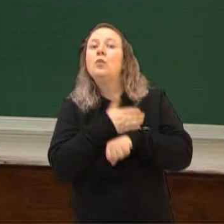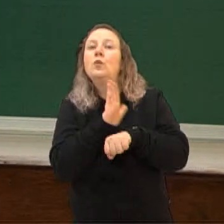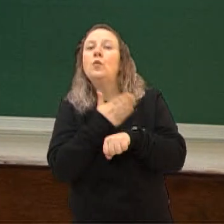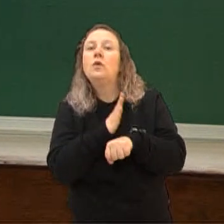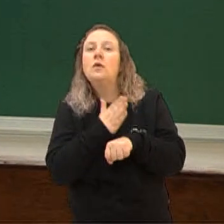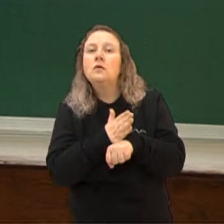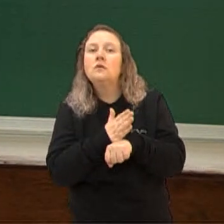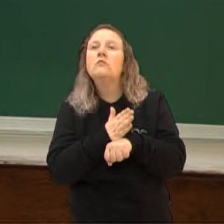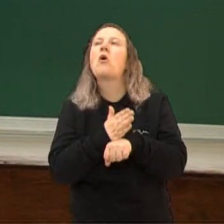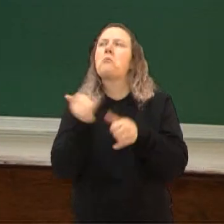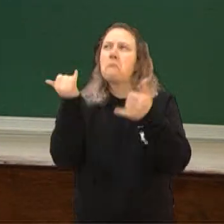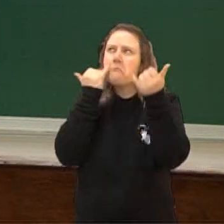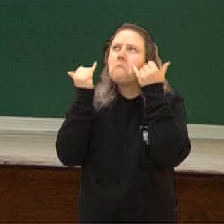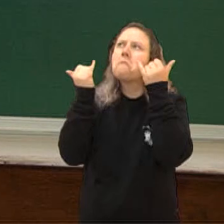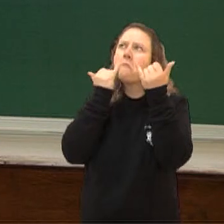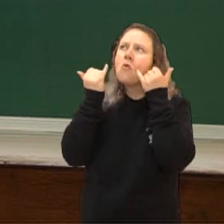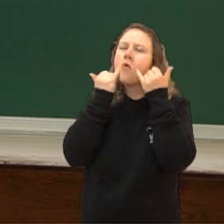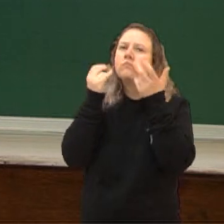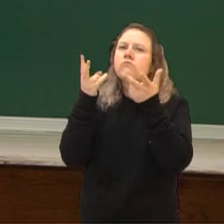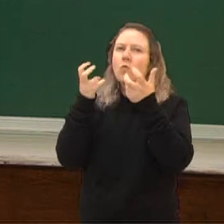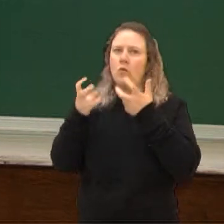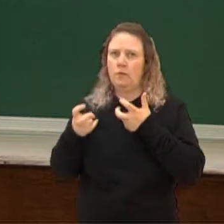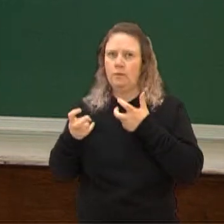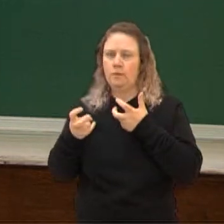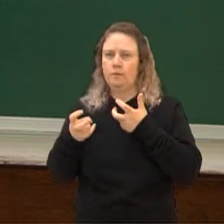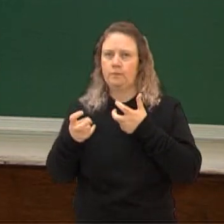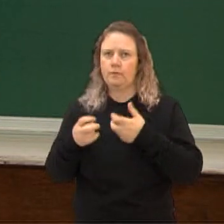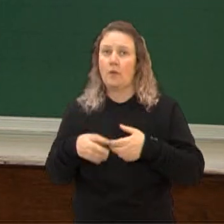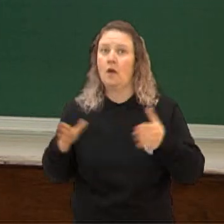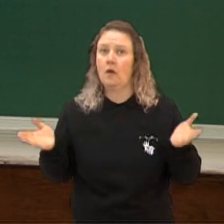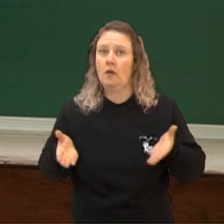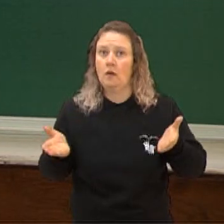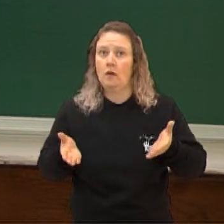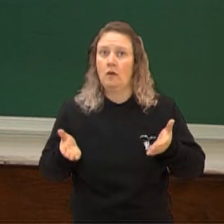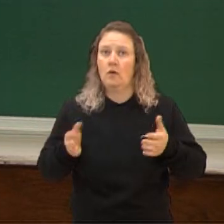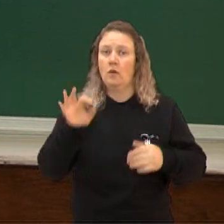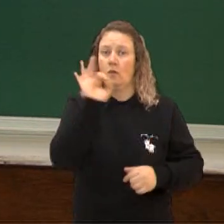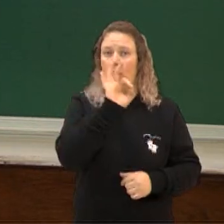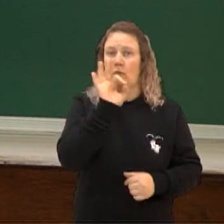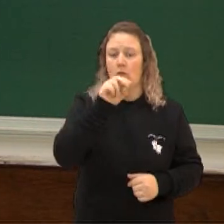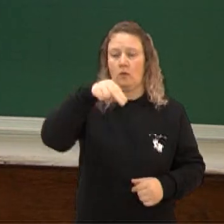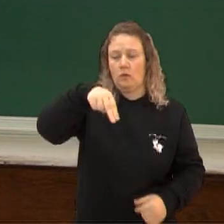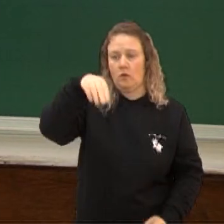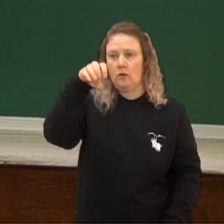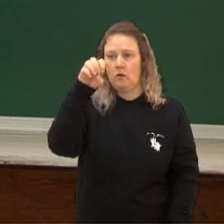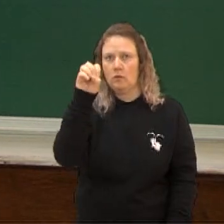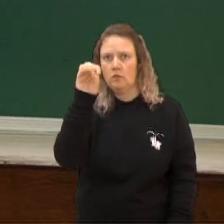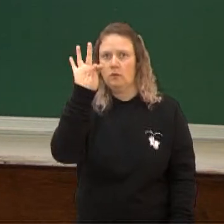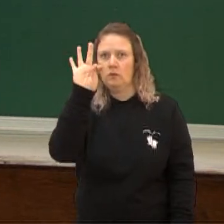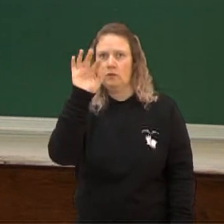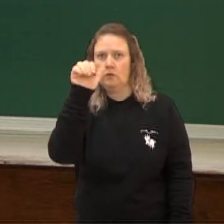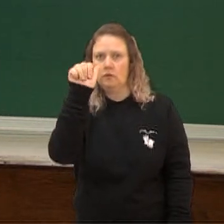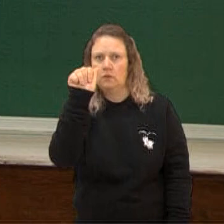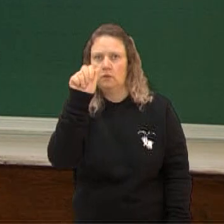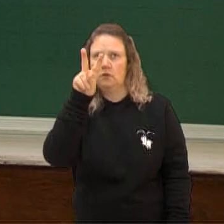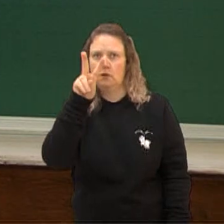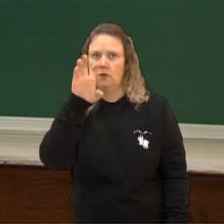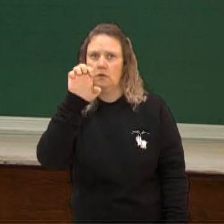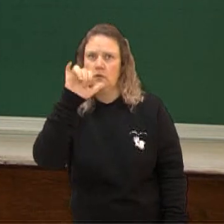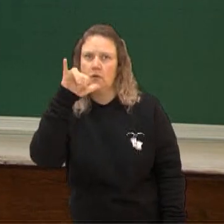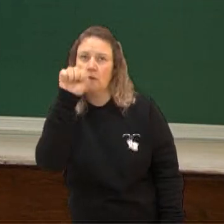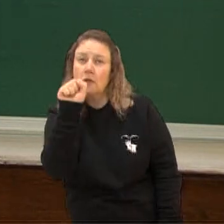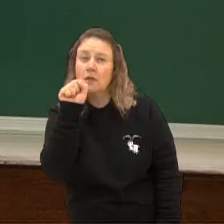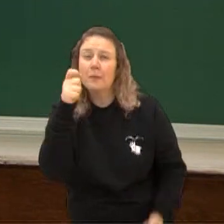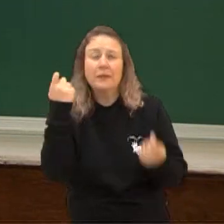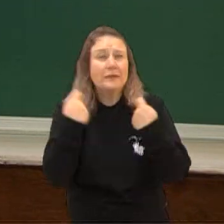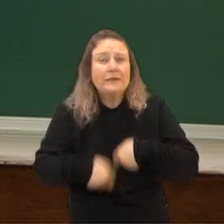eles fornecem para você. No caso dos ângulos notáveis, não. 30, 45, 60, você vai ter que saber, você